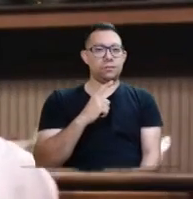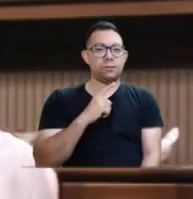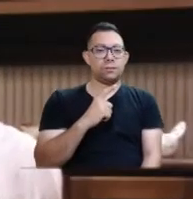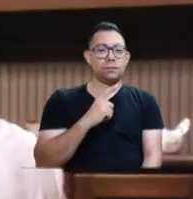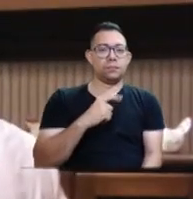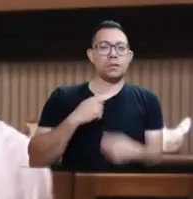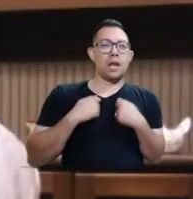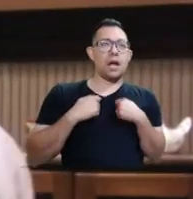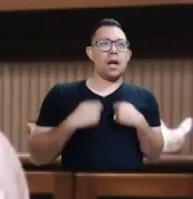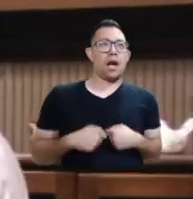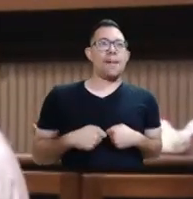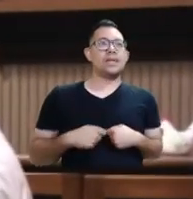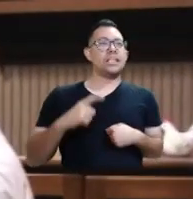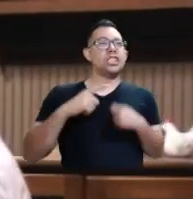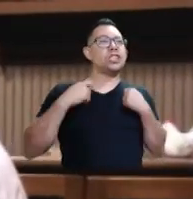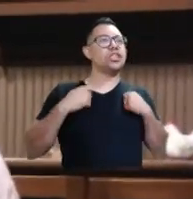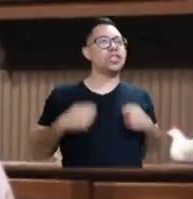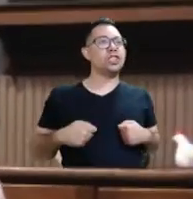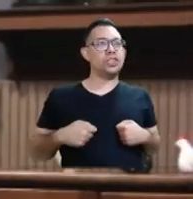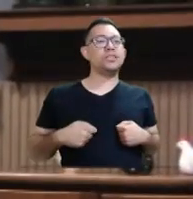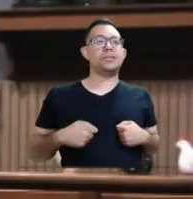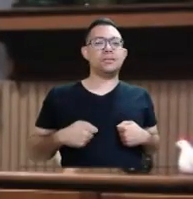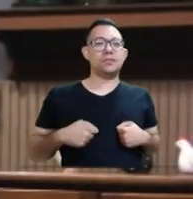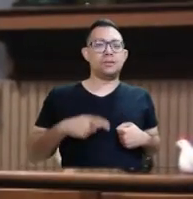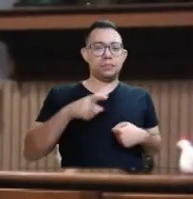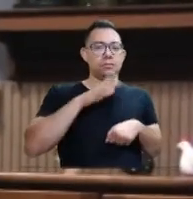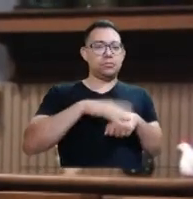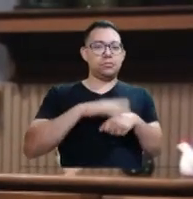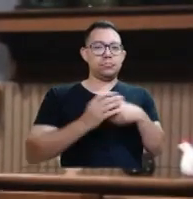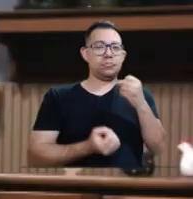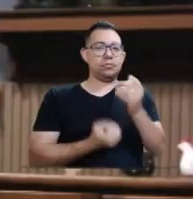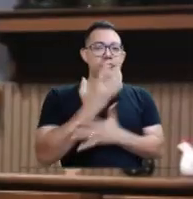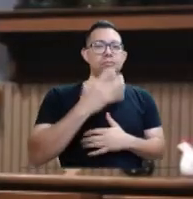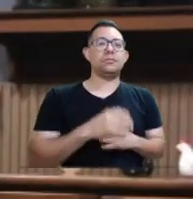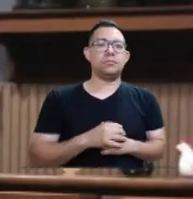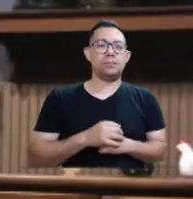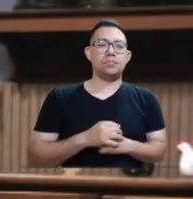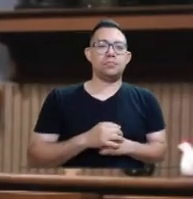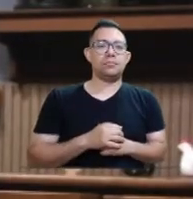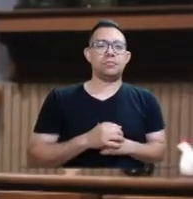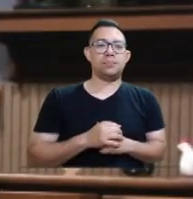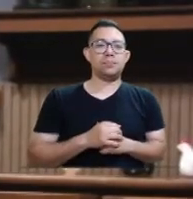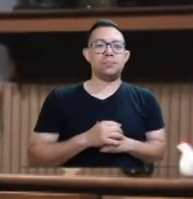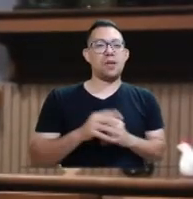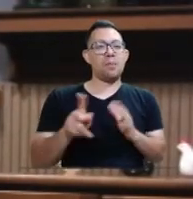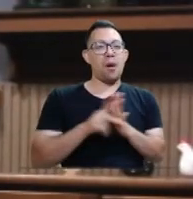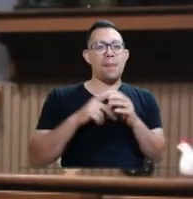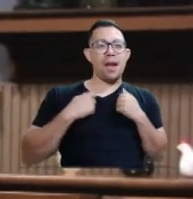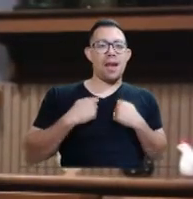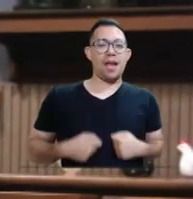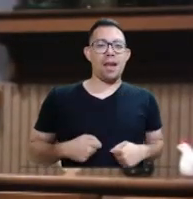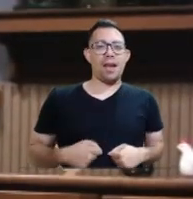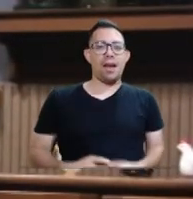Aí tinha uma camiseta que você fez, que era aqui,